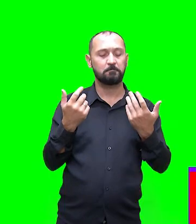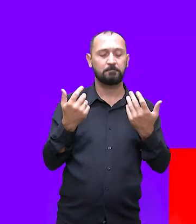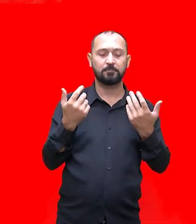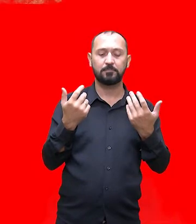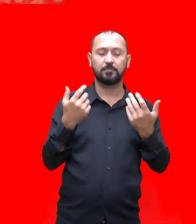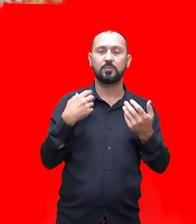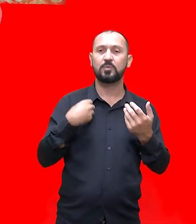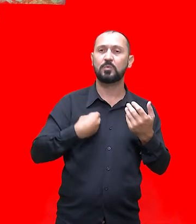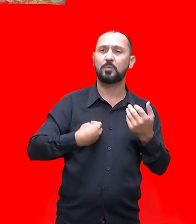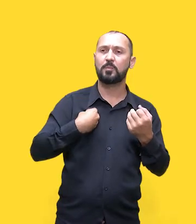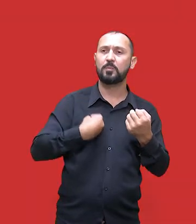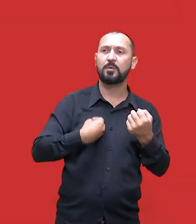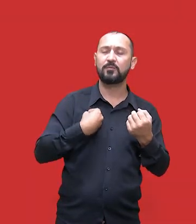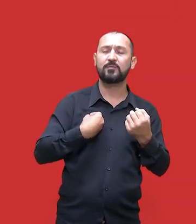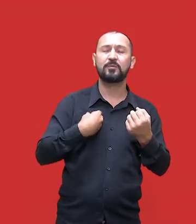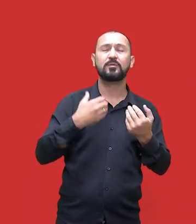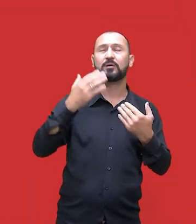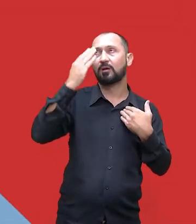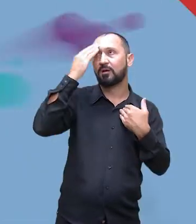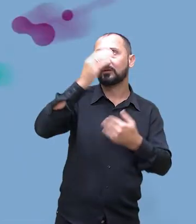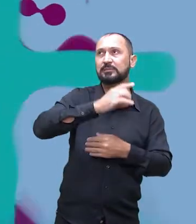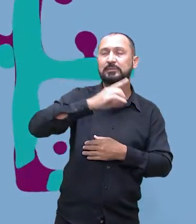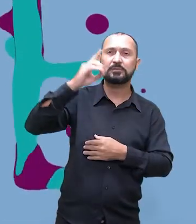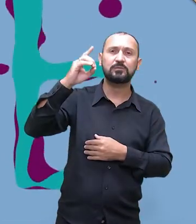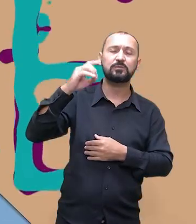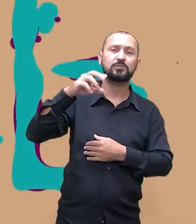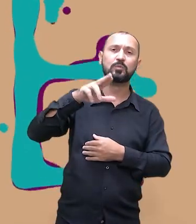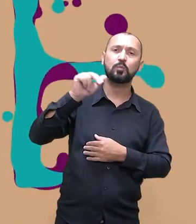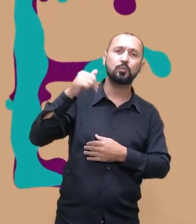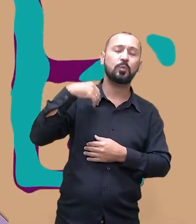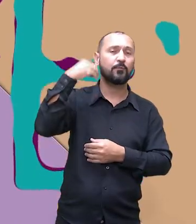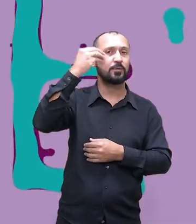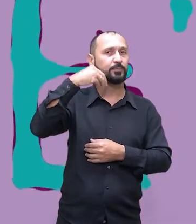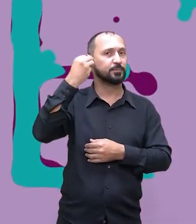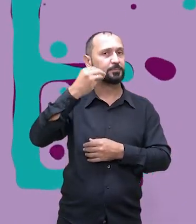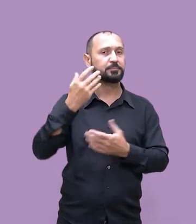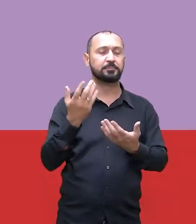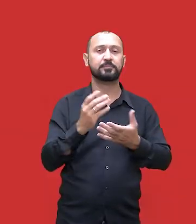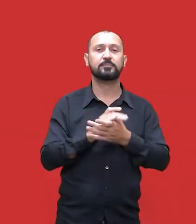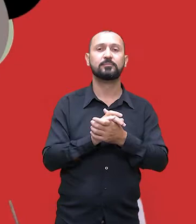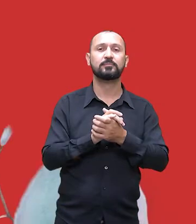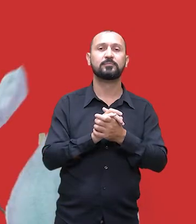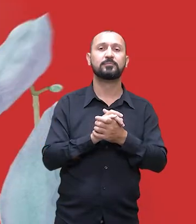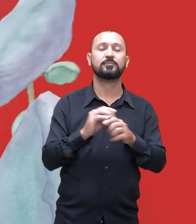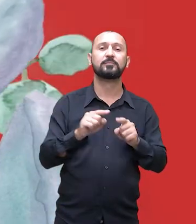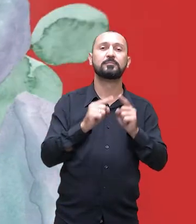pessoas possam ver que não é só na televisão que você vai estar